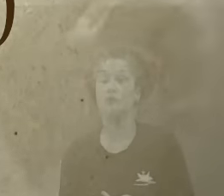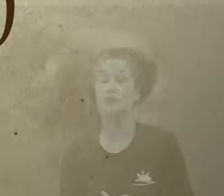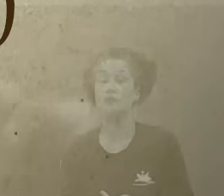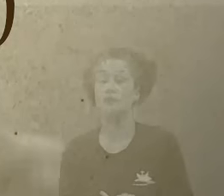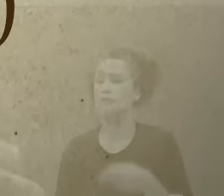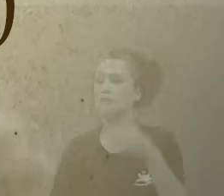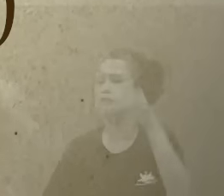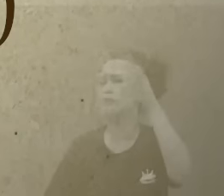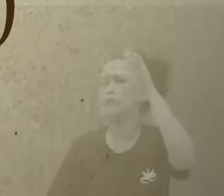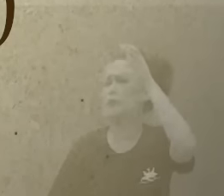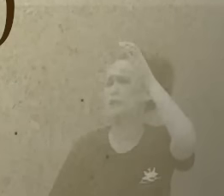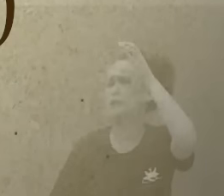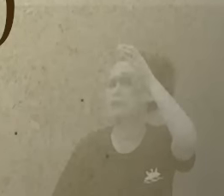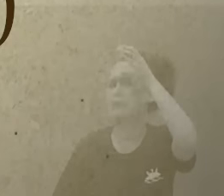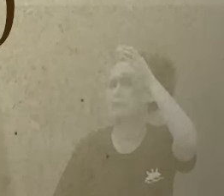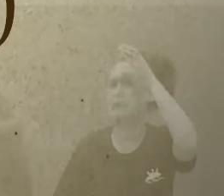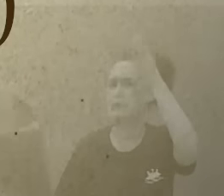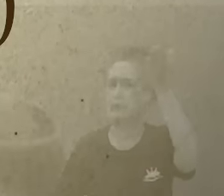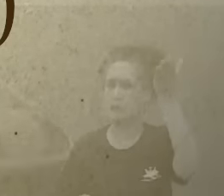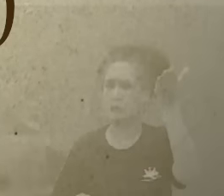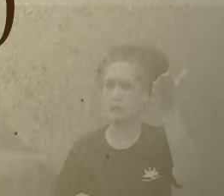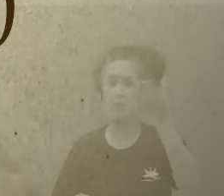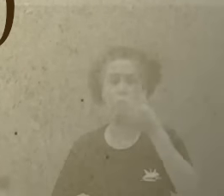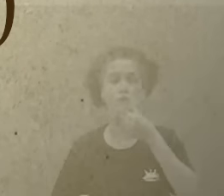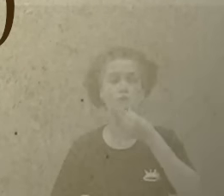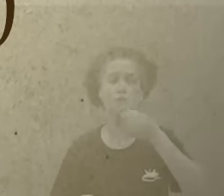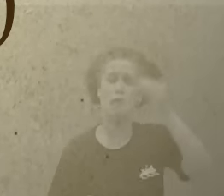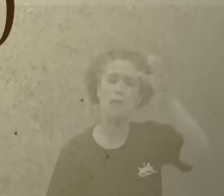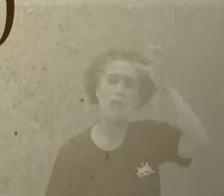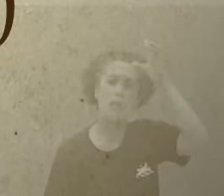Santa Mãe de Deus, auxilia-me, Santa Mãe de Deus.